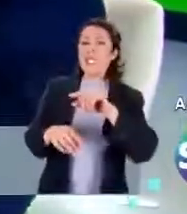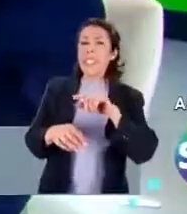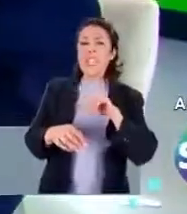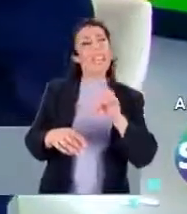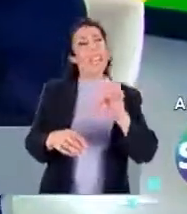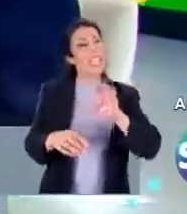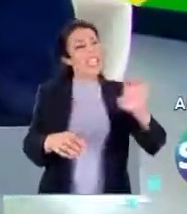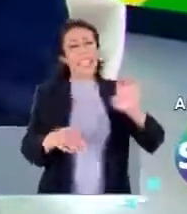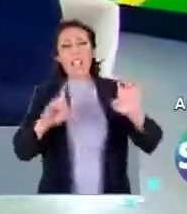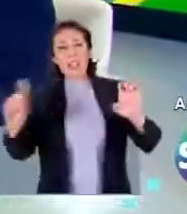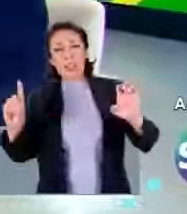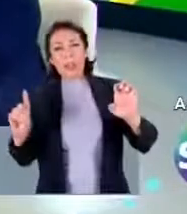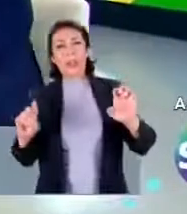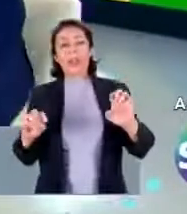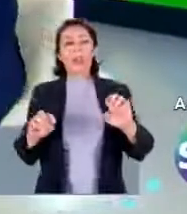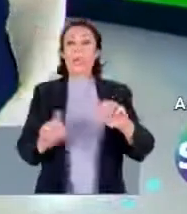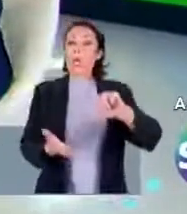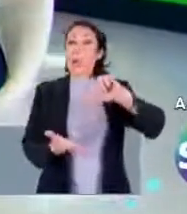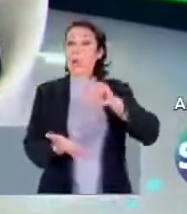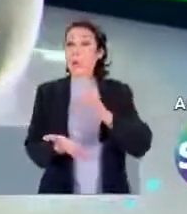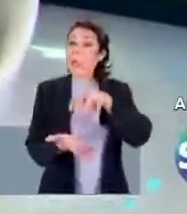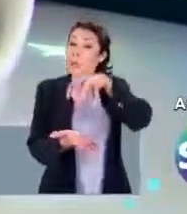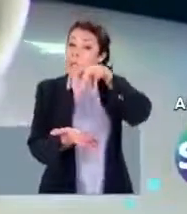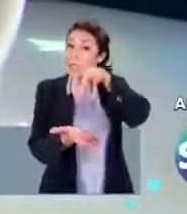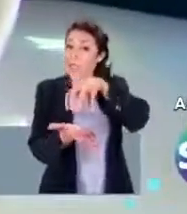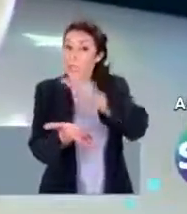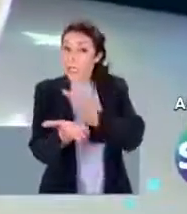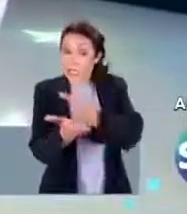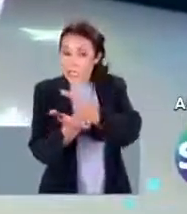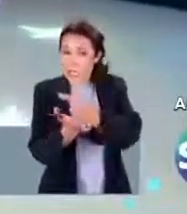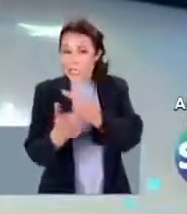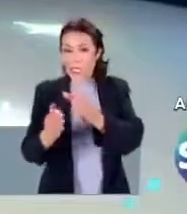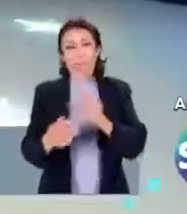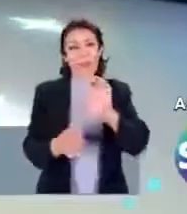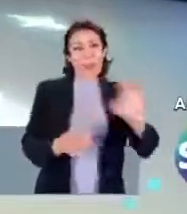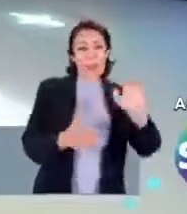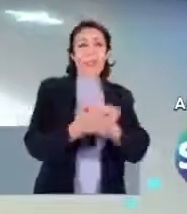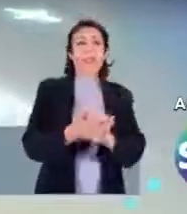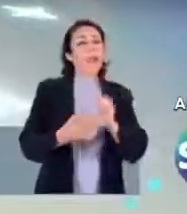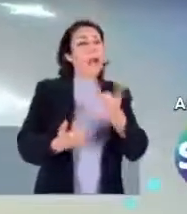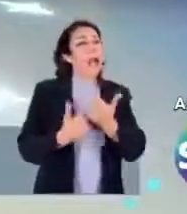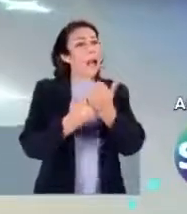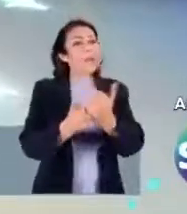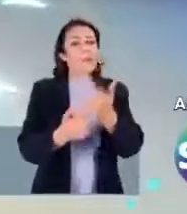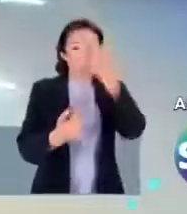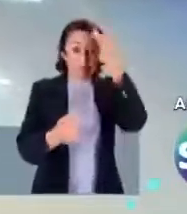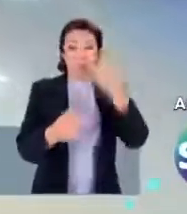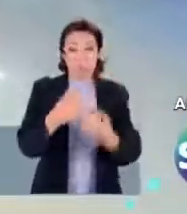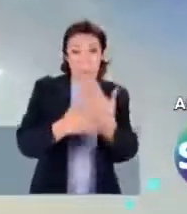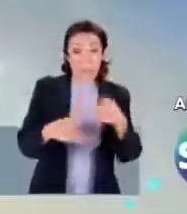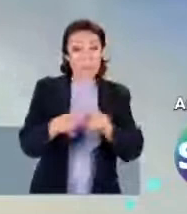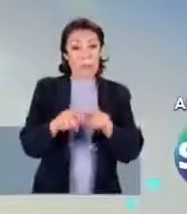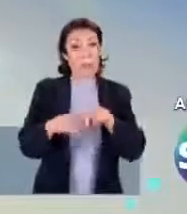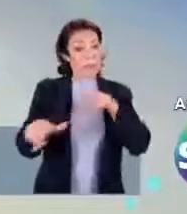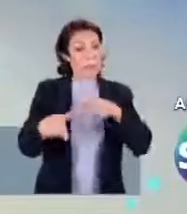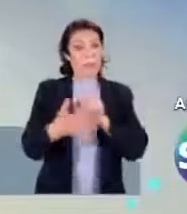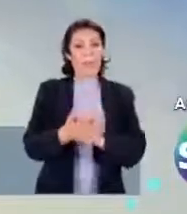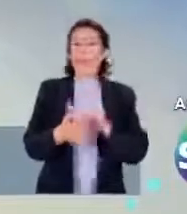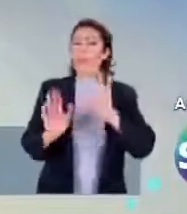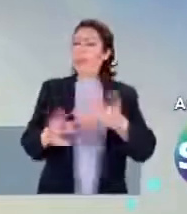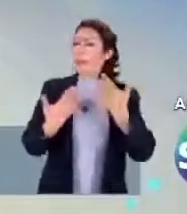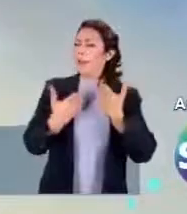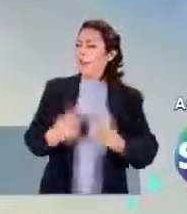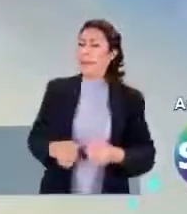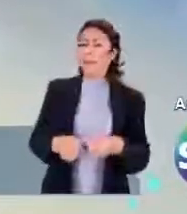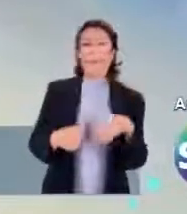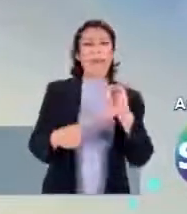o meu projeto é de centro esquerda o que eu sempre é o seguinte apoiar Quem produz e quem trabalha eu já me cansei muito de conversa